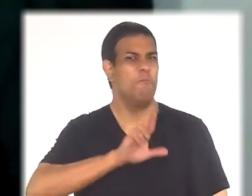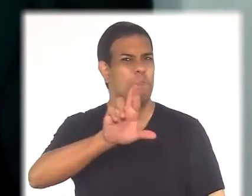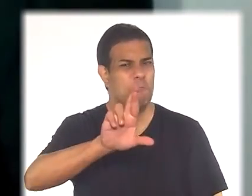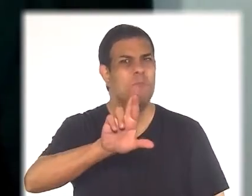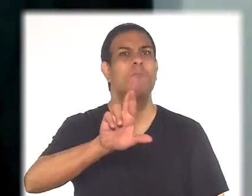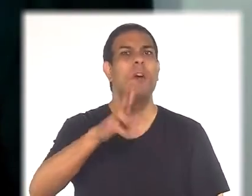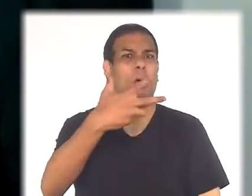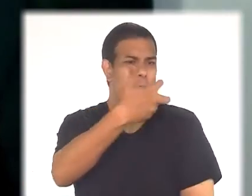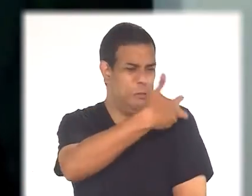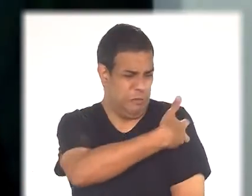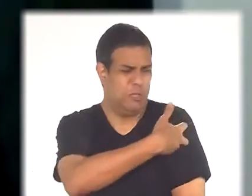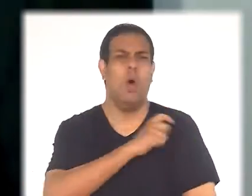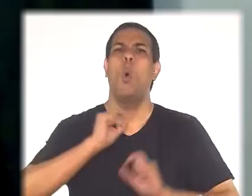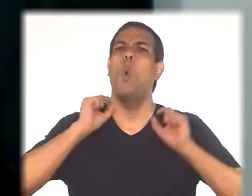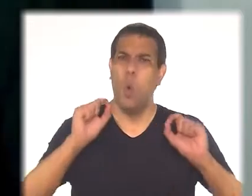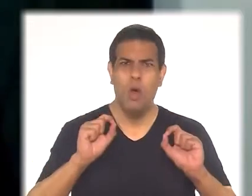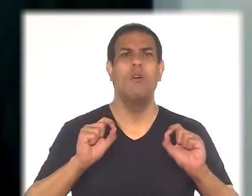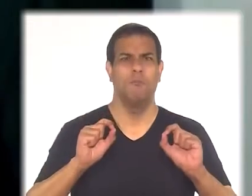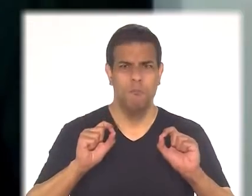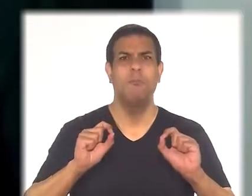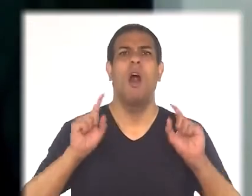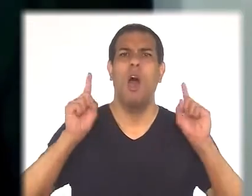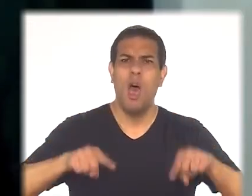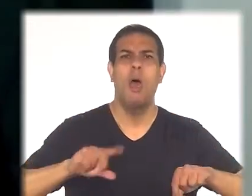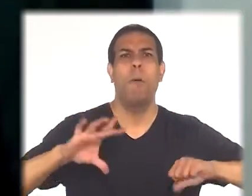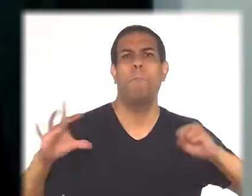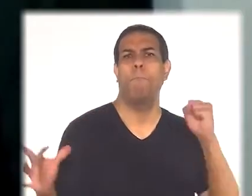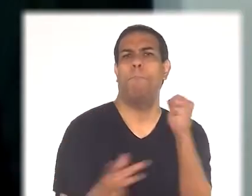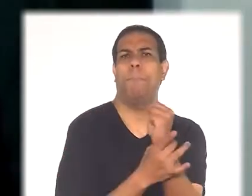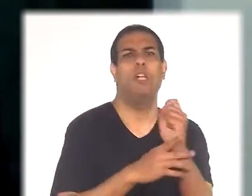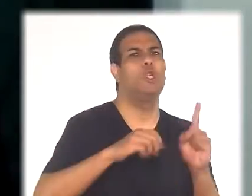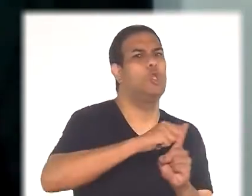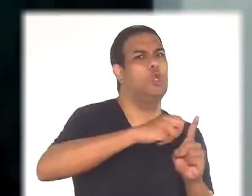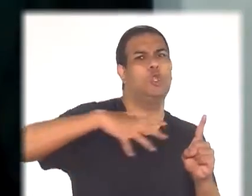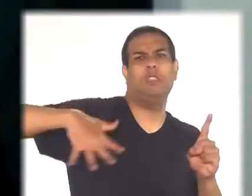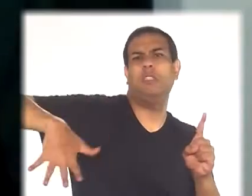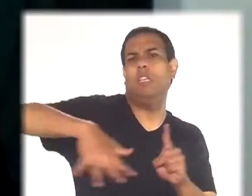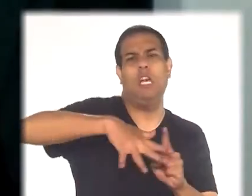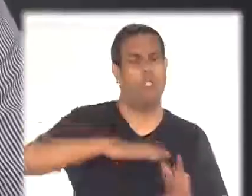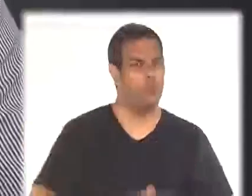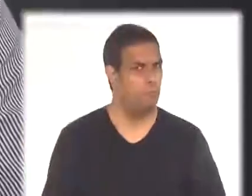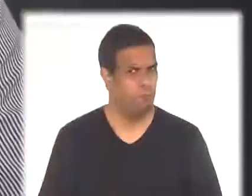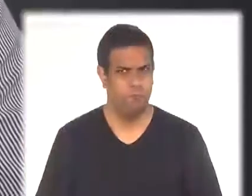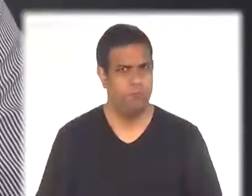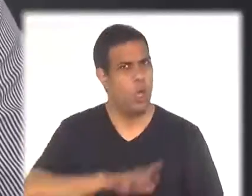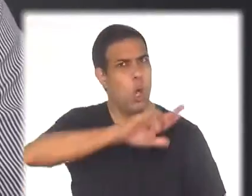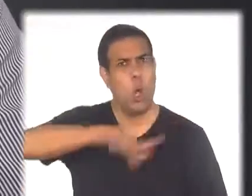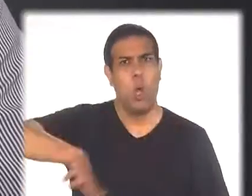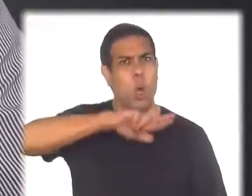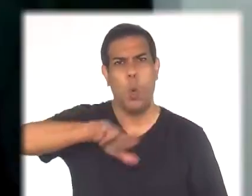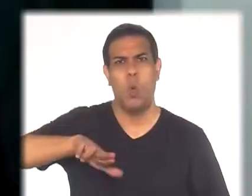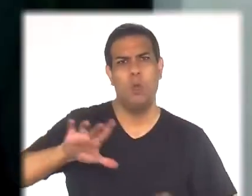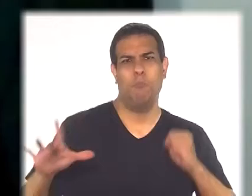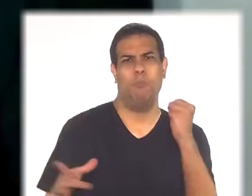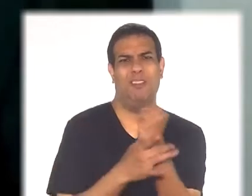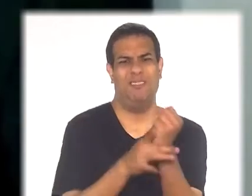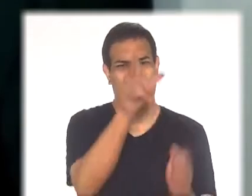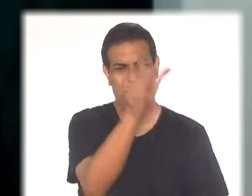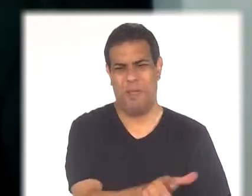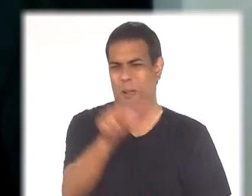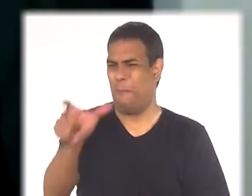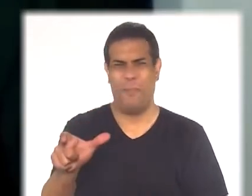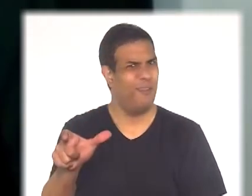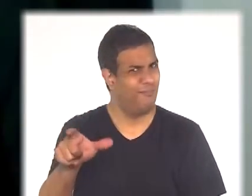defendemos claramente que a vacina é uma ferramenta de proteção da sociedade, não é